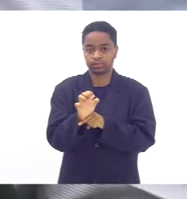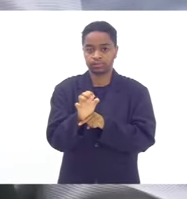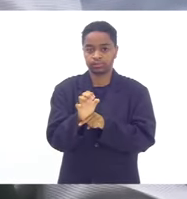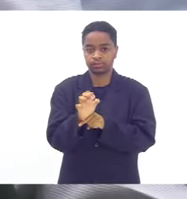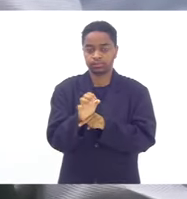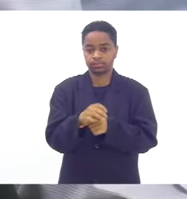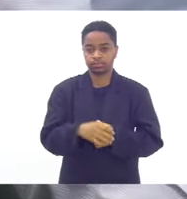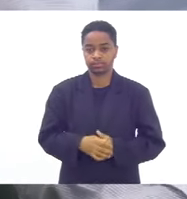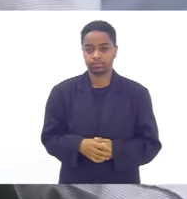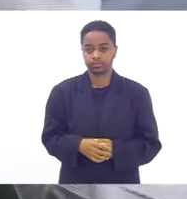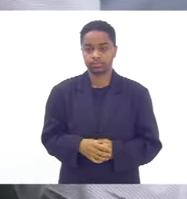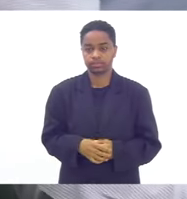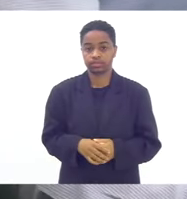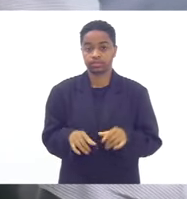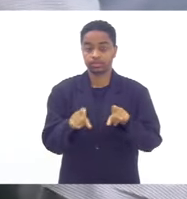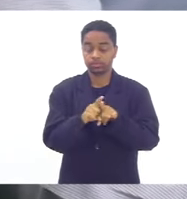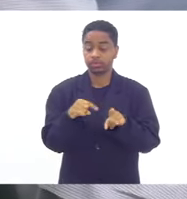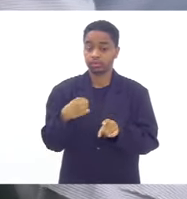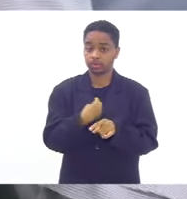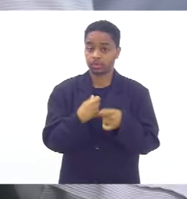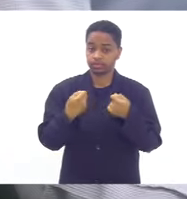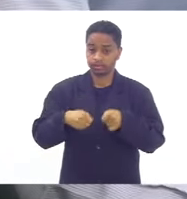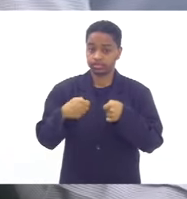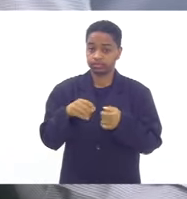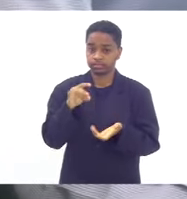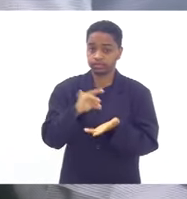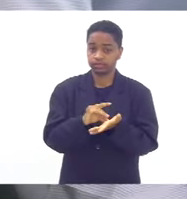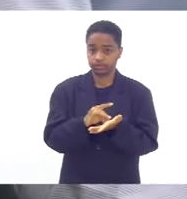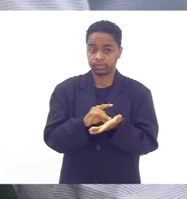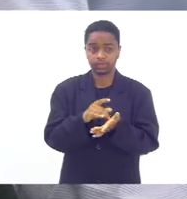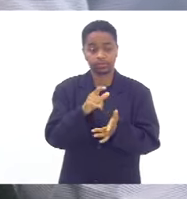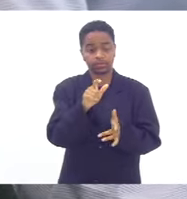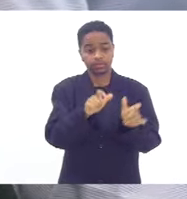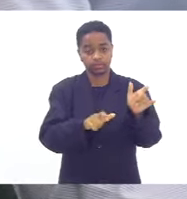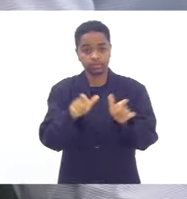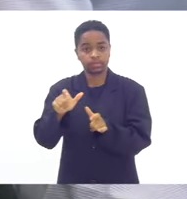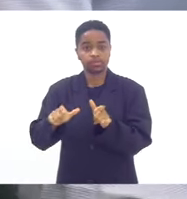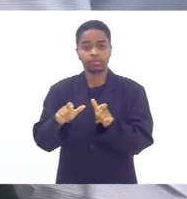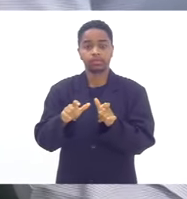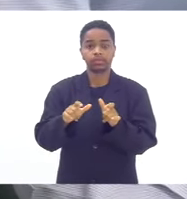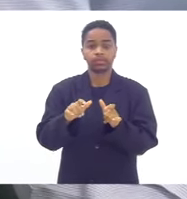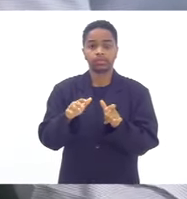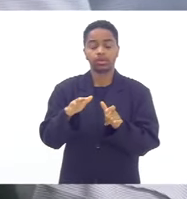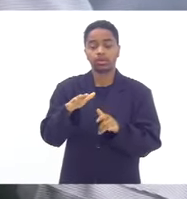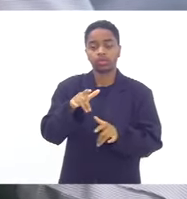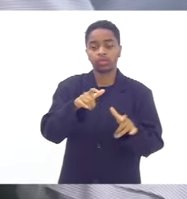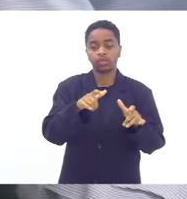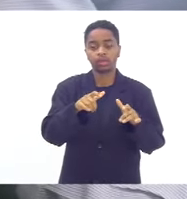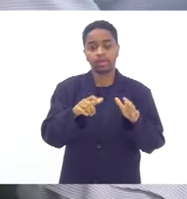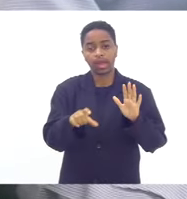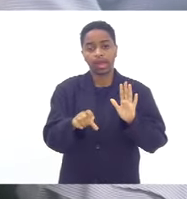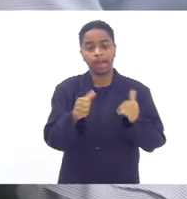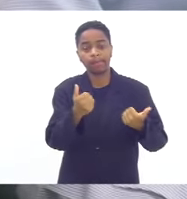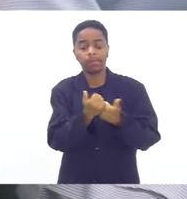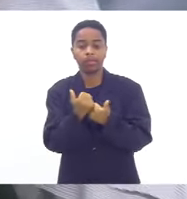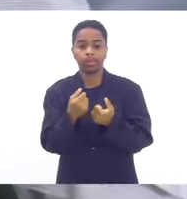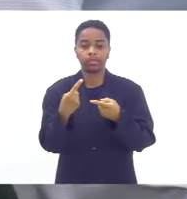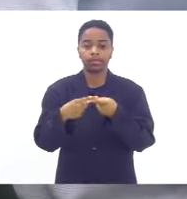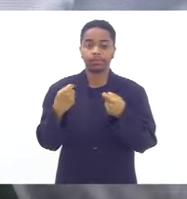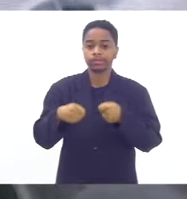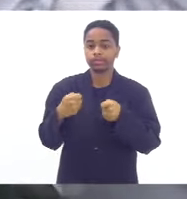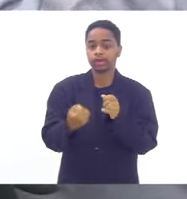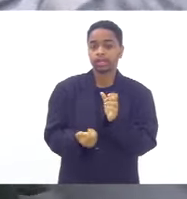E a gente precisa, de fato, do apoio das casas legislativas, dos senhores, no sentido de instituir políticas